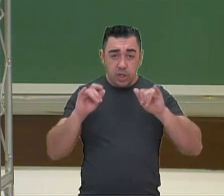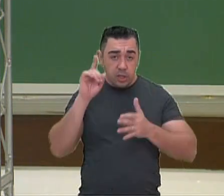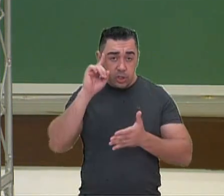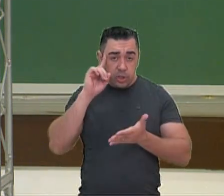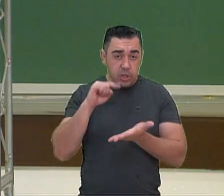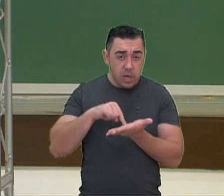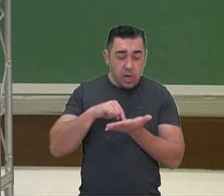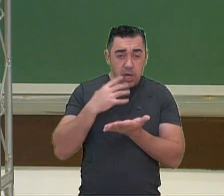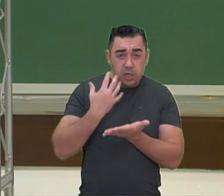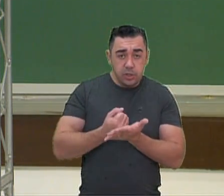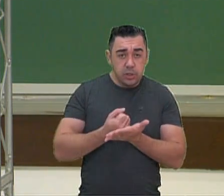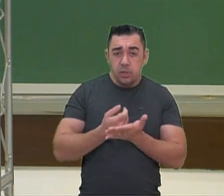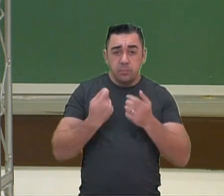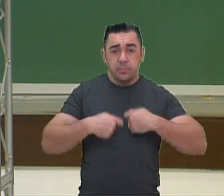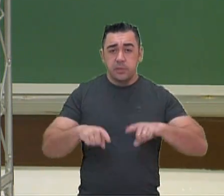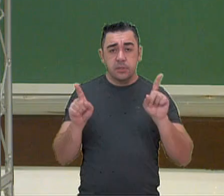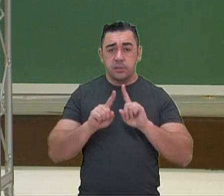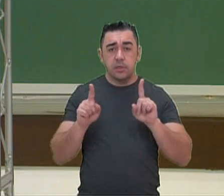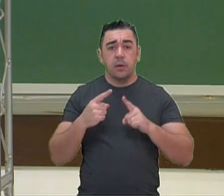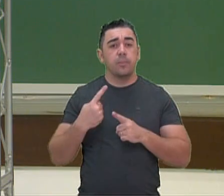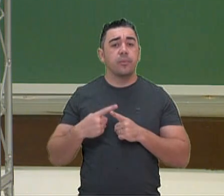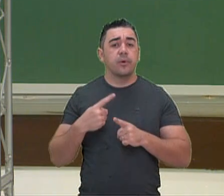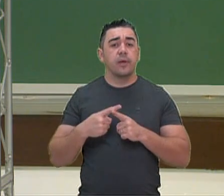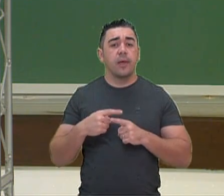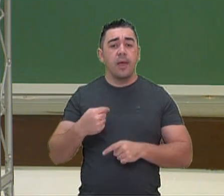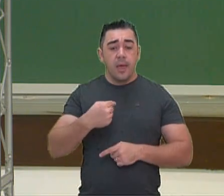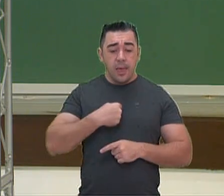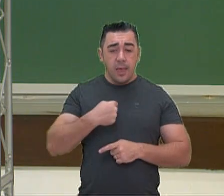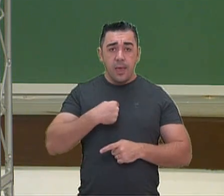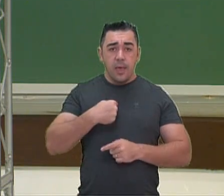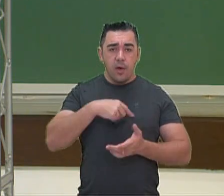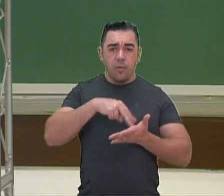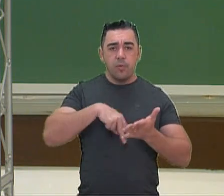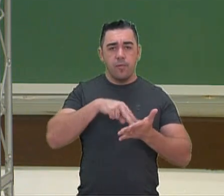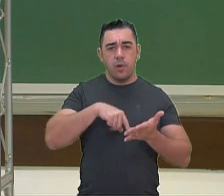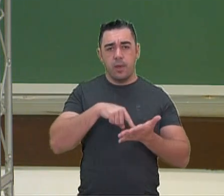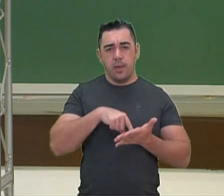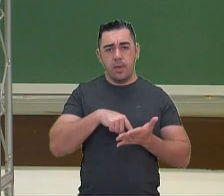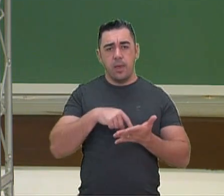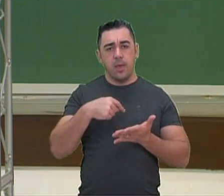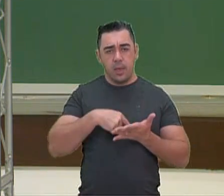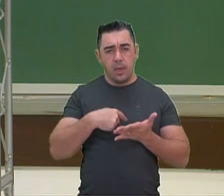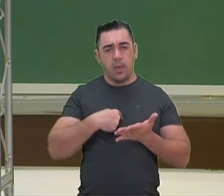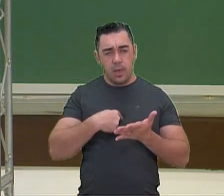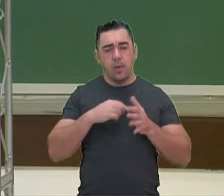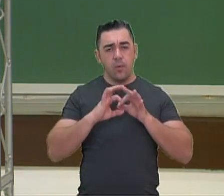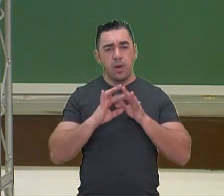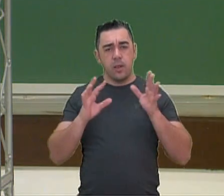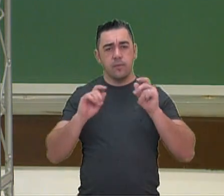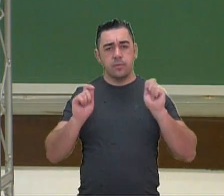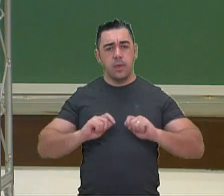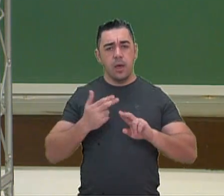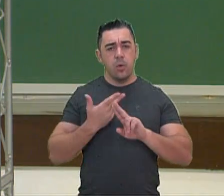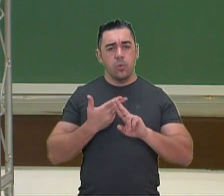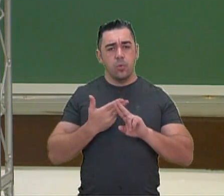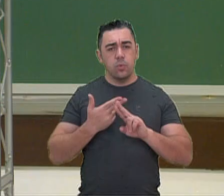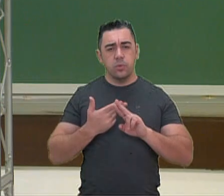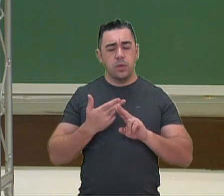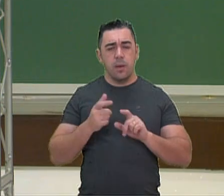Por quê? O diário, quem vai ler é só você. Então, você tem essa liberdade de usar essas